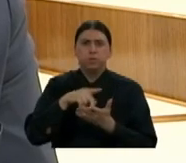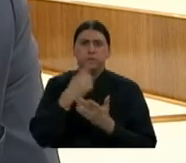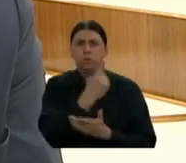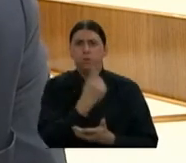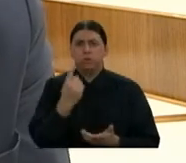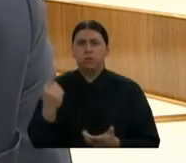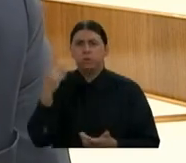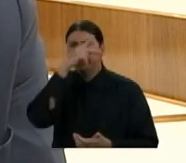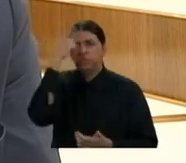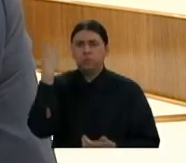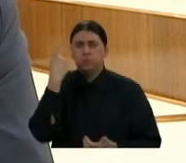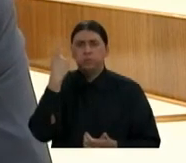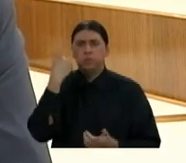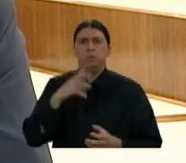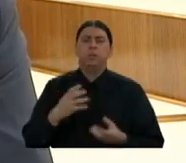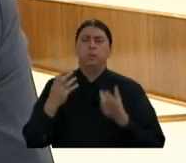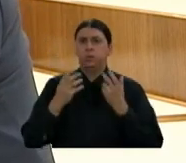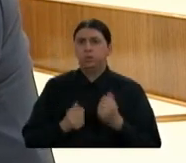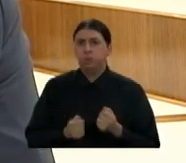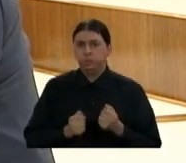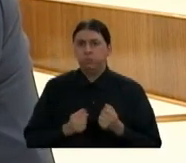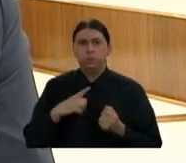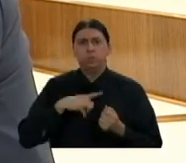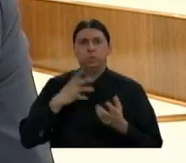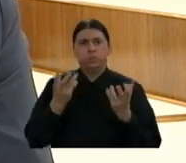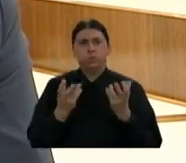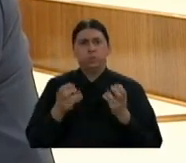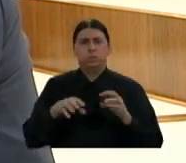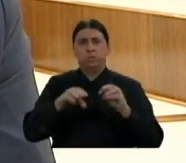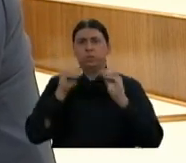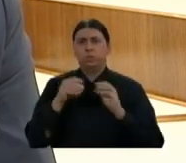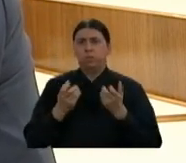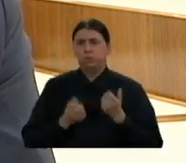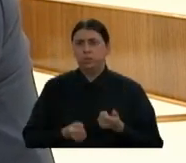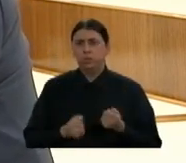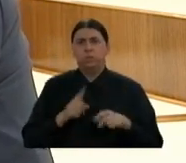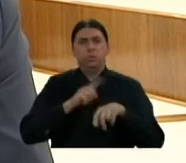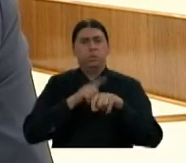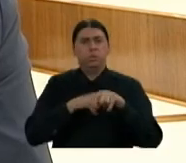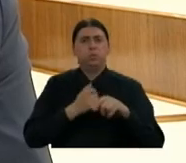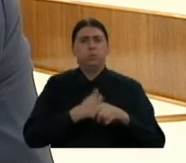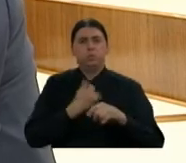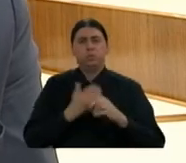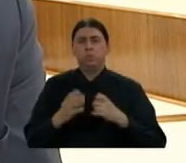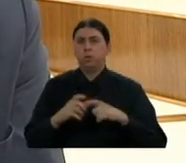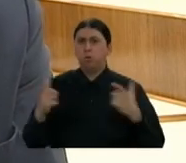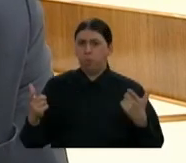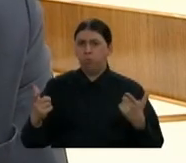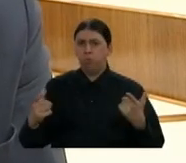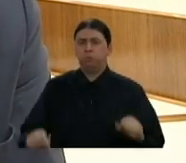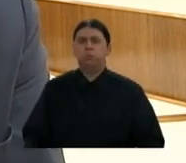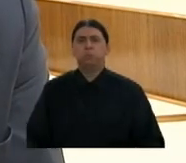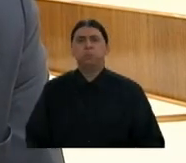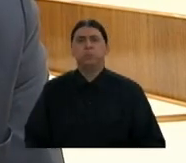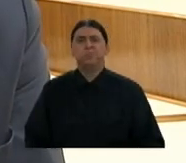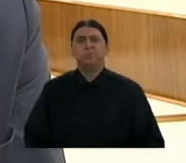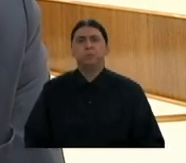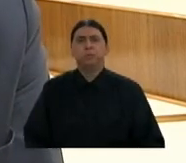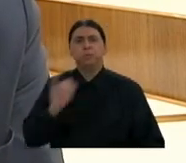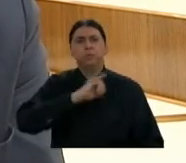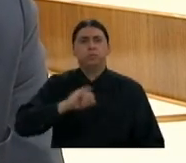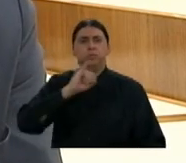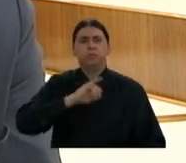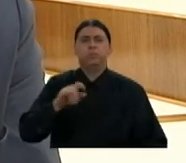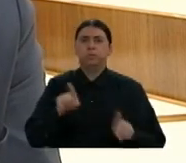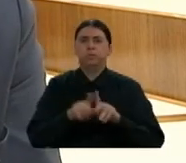optaram por o maior é importante